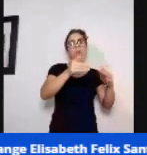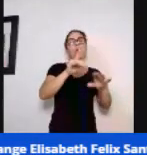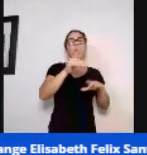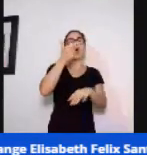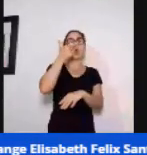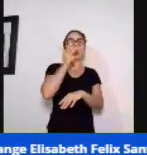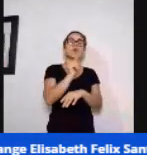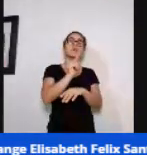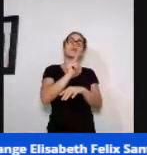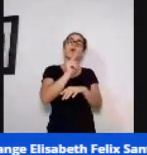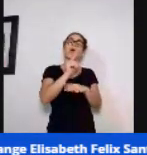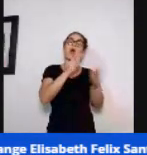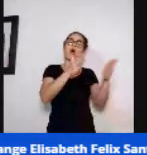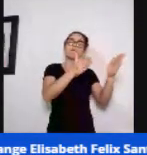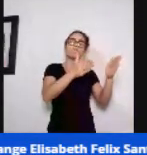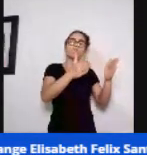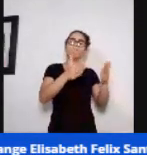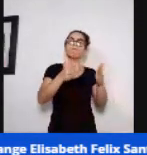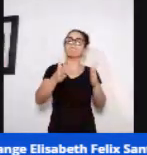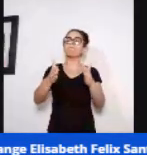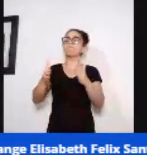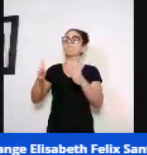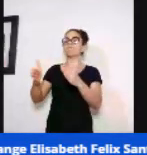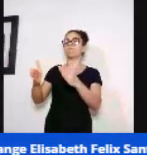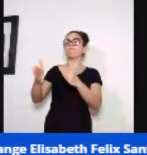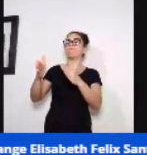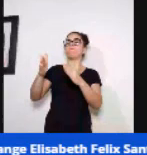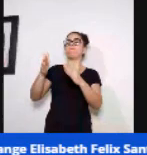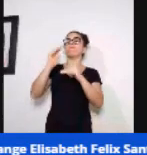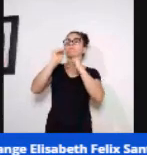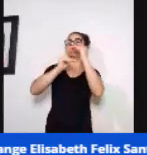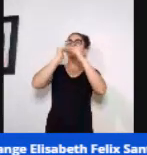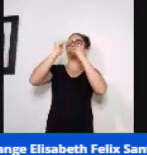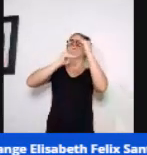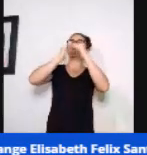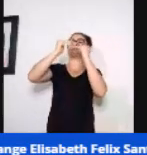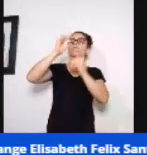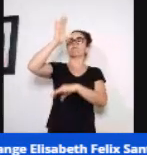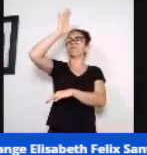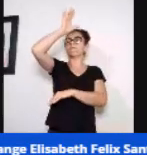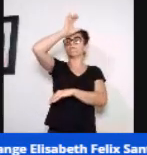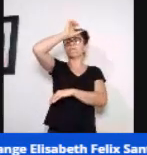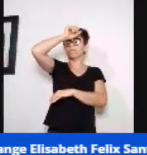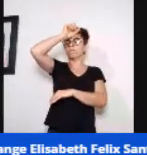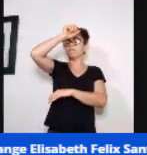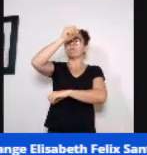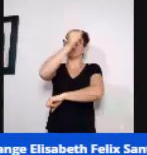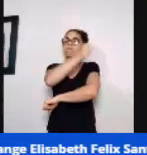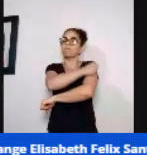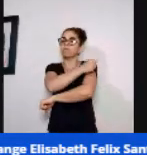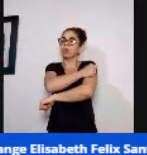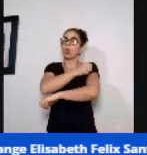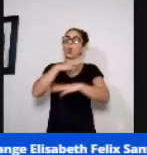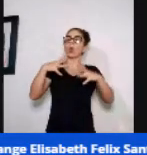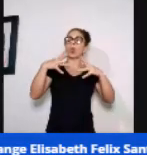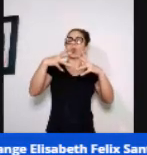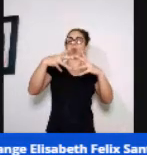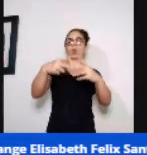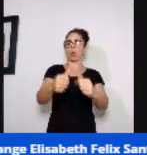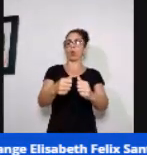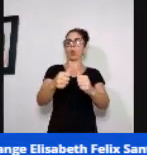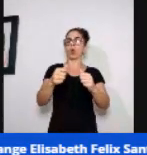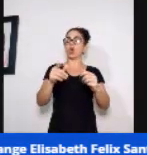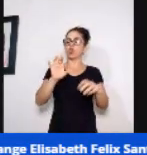o processo de desenvolvimento do aluno, o desenvolvimento do aluno como um todo. A gente não se prende